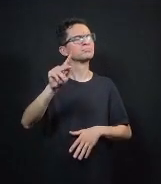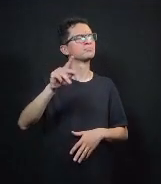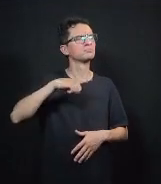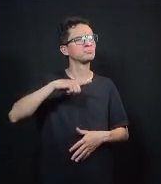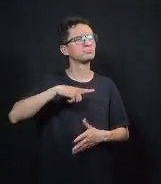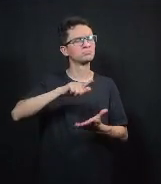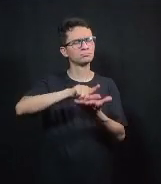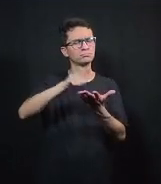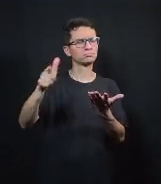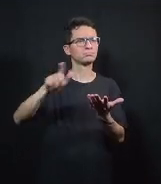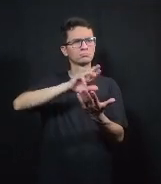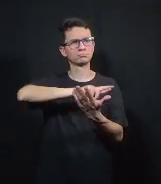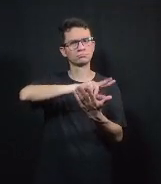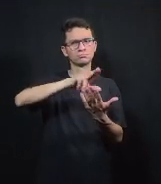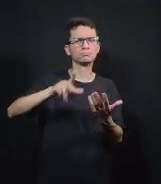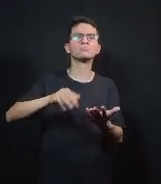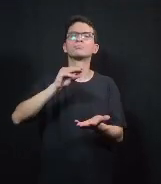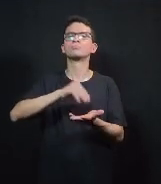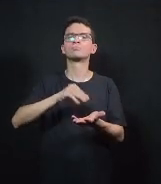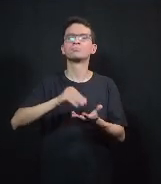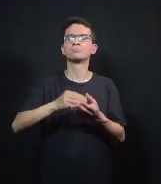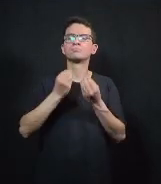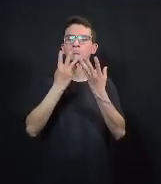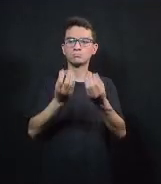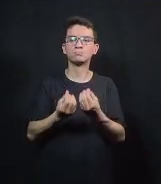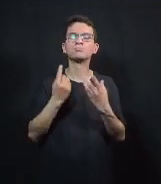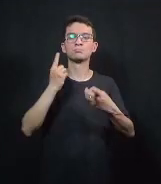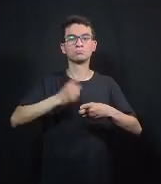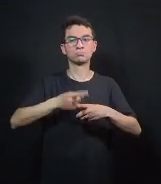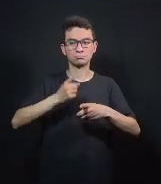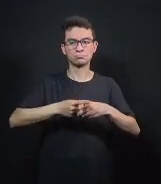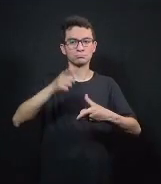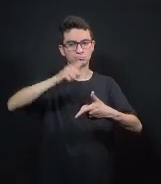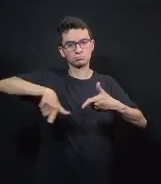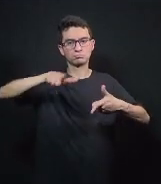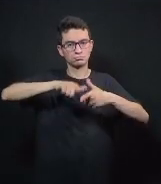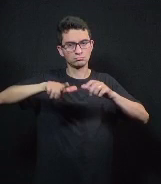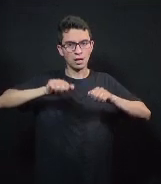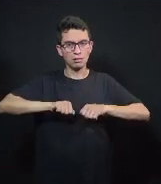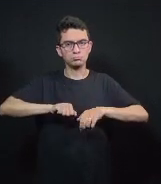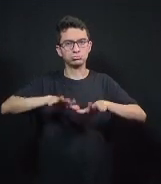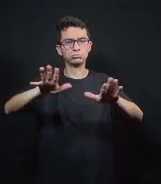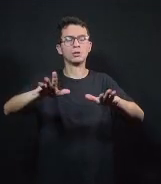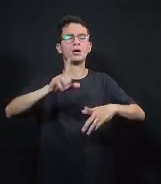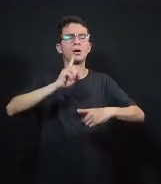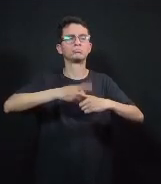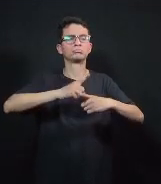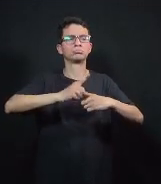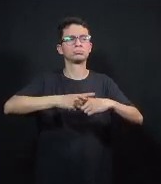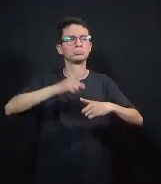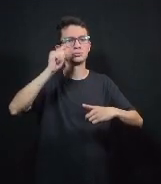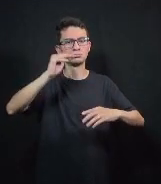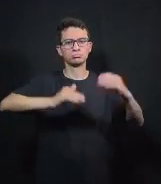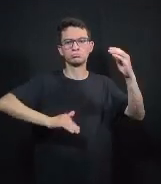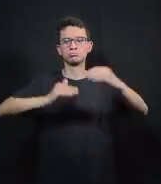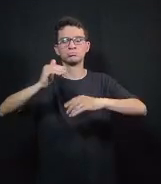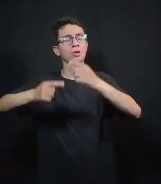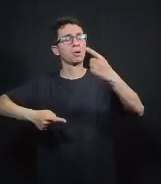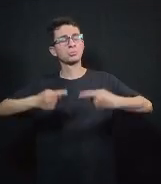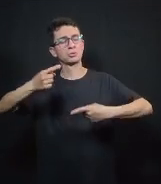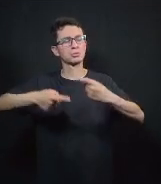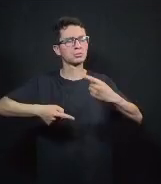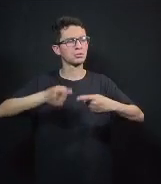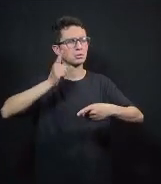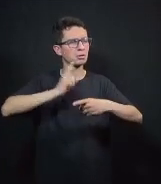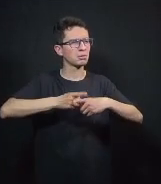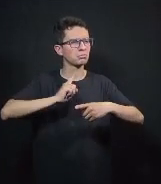outra natureza. A desinformação é um problema distribuído e que tem a ver muito com a polarização política. Por que ele tem a ver